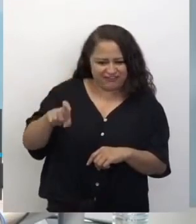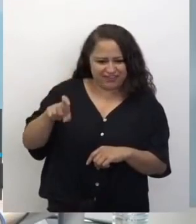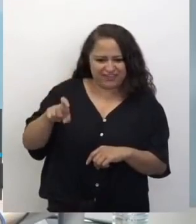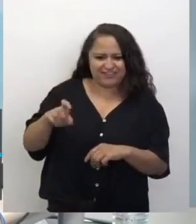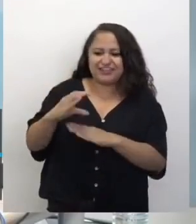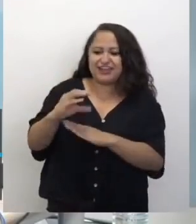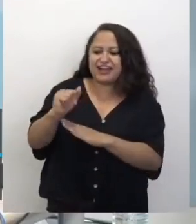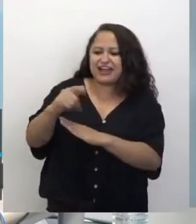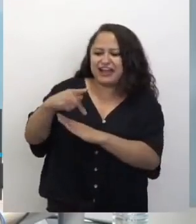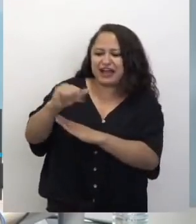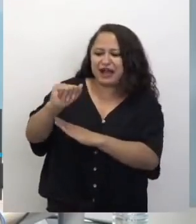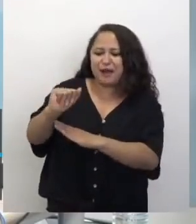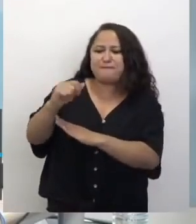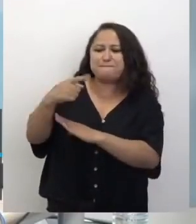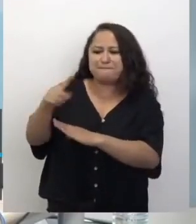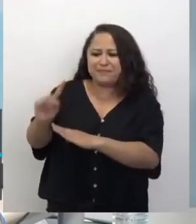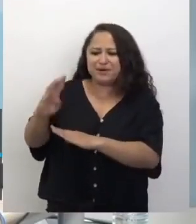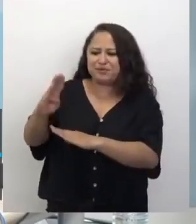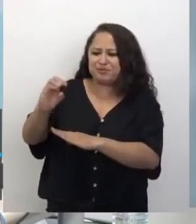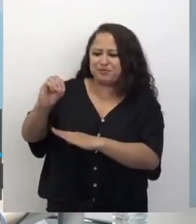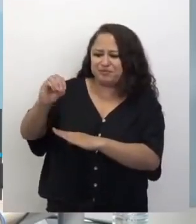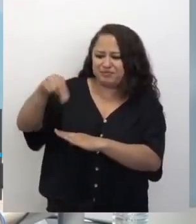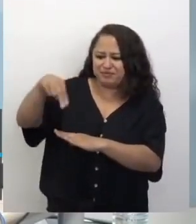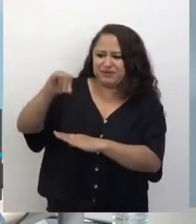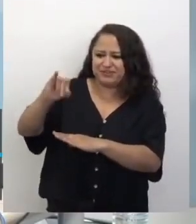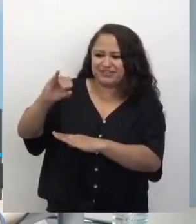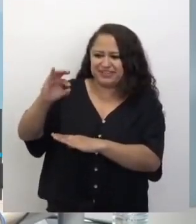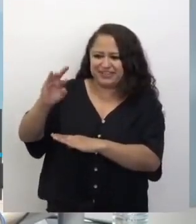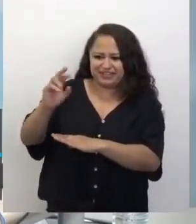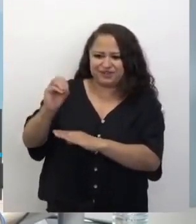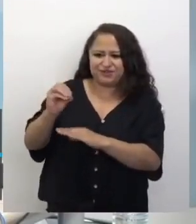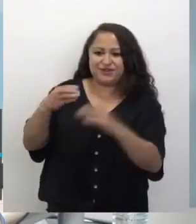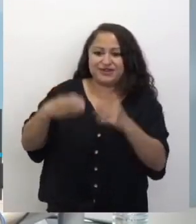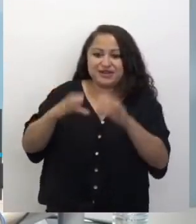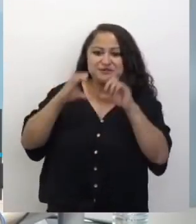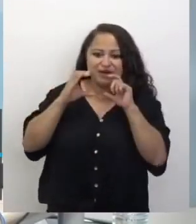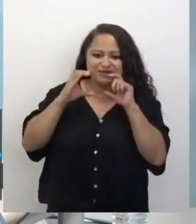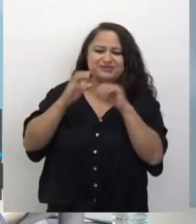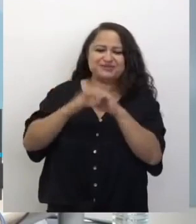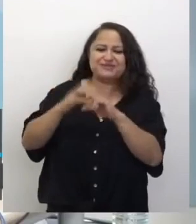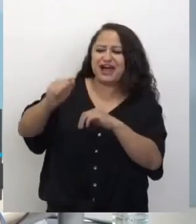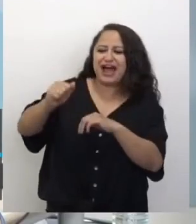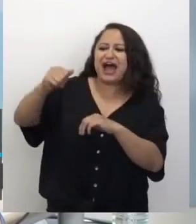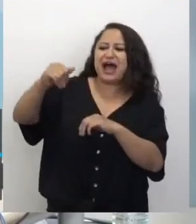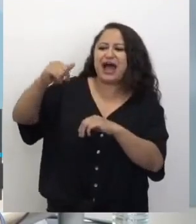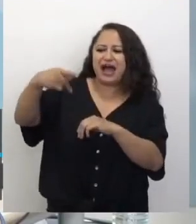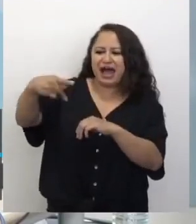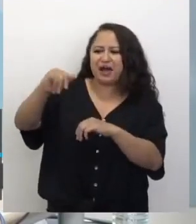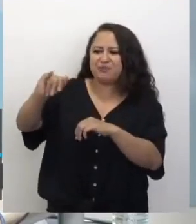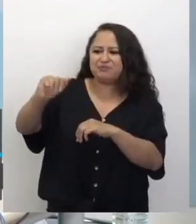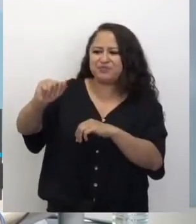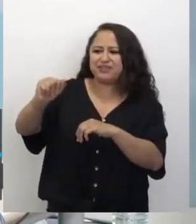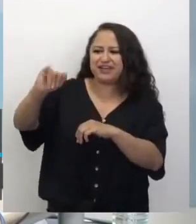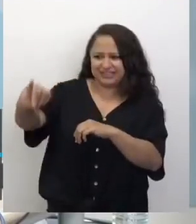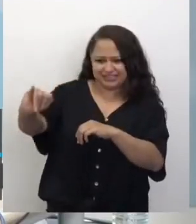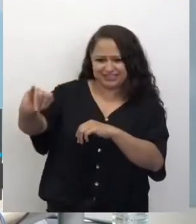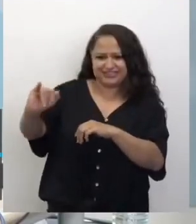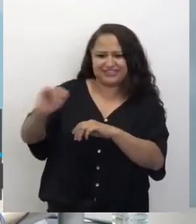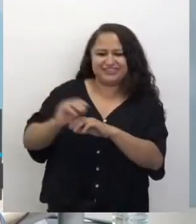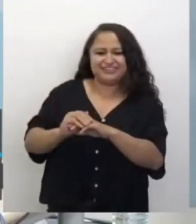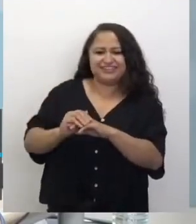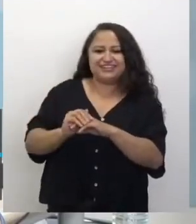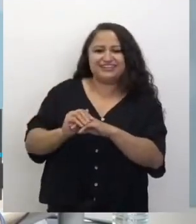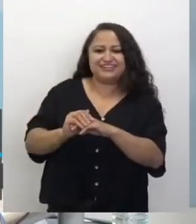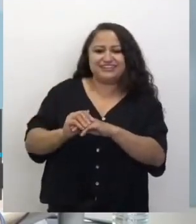Rio Claro, Paraibuna, Bauru, Itapevi, Apiaia, acho que eu falei certo, Apiaia,